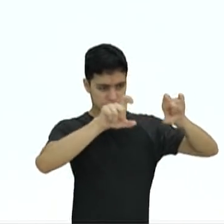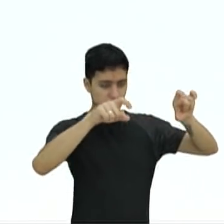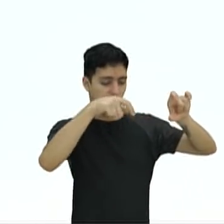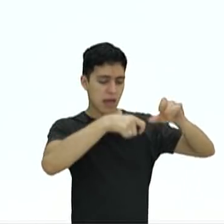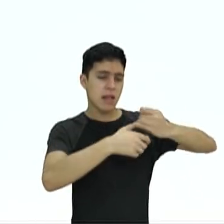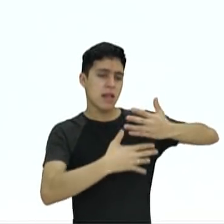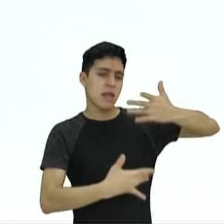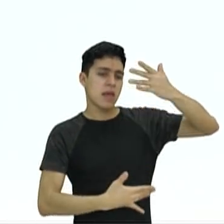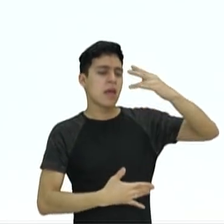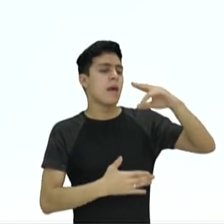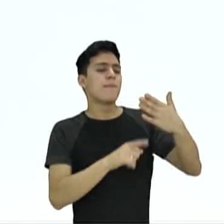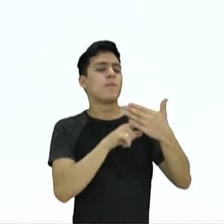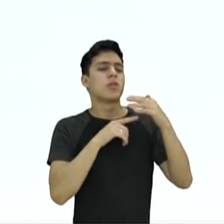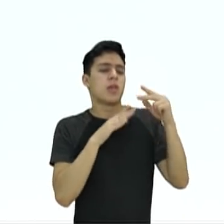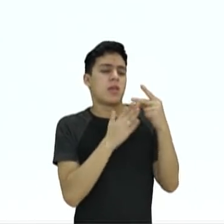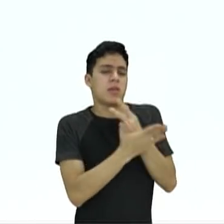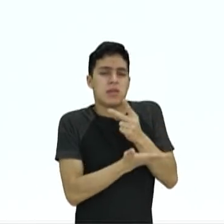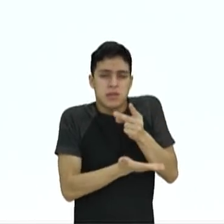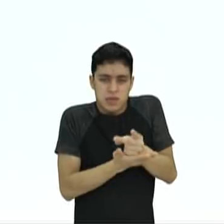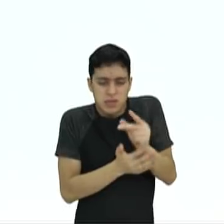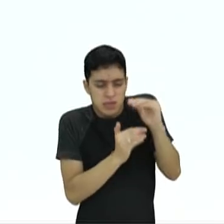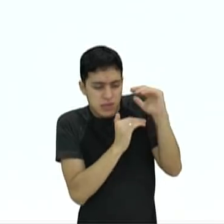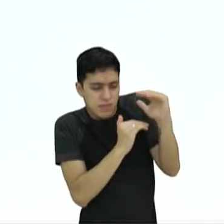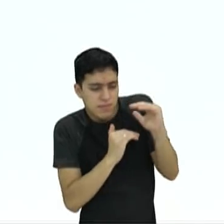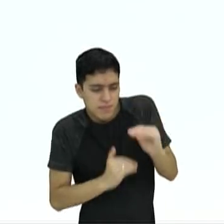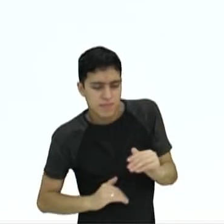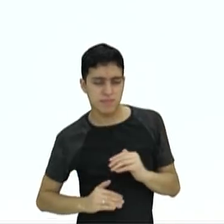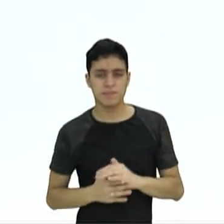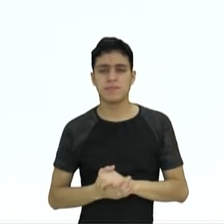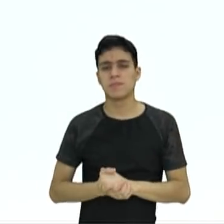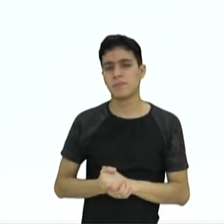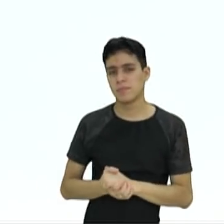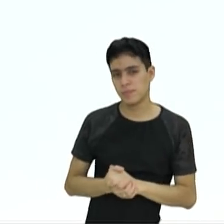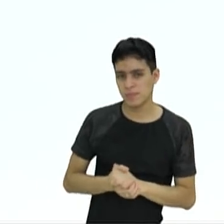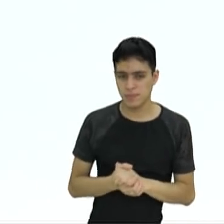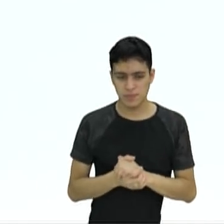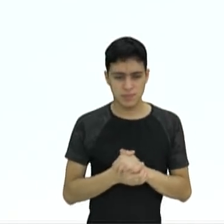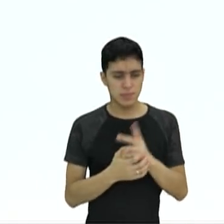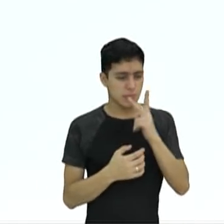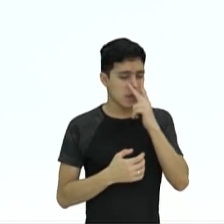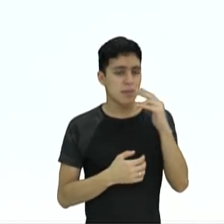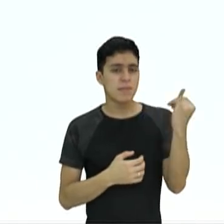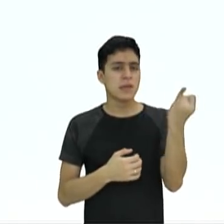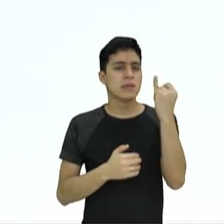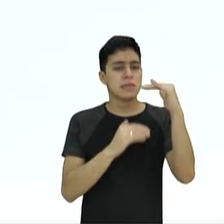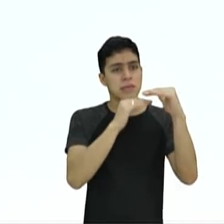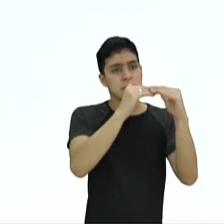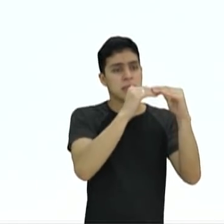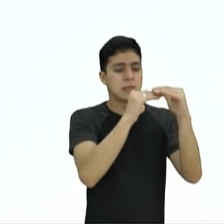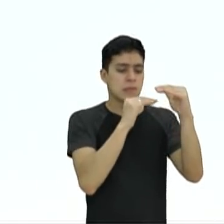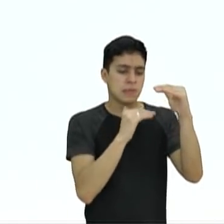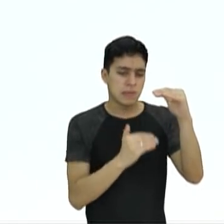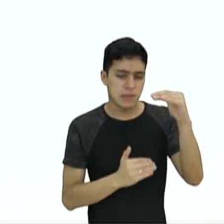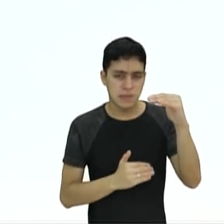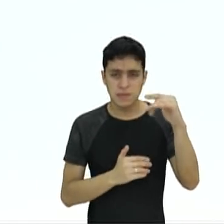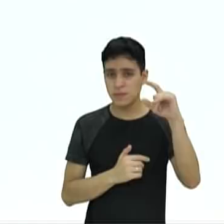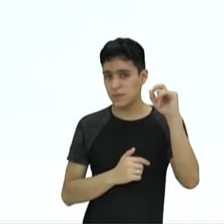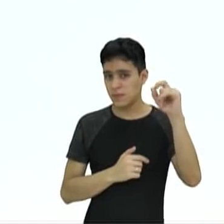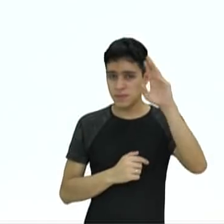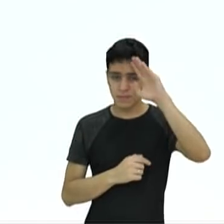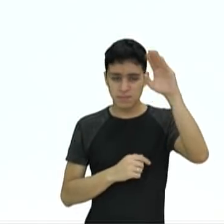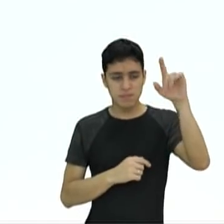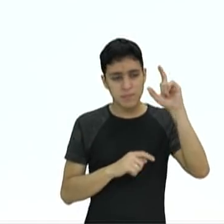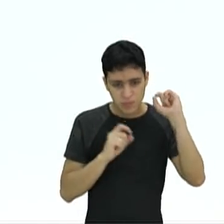dos acontecimentos se dá sempre em ordem decrescente de importância. Então, primeiro, o que vem no